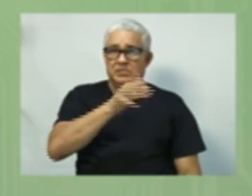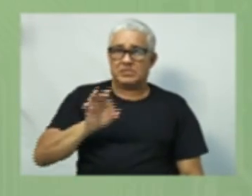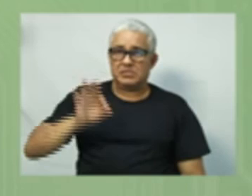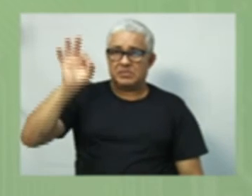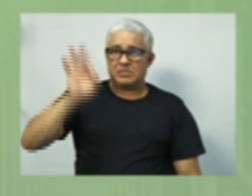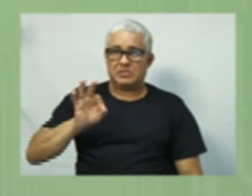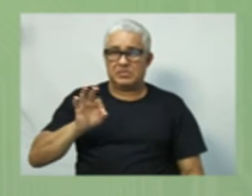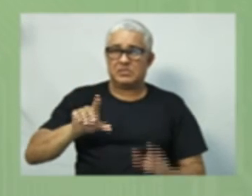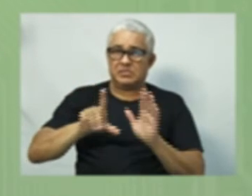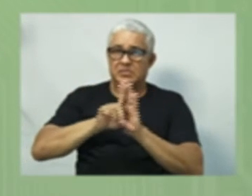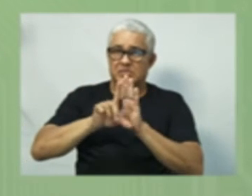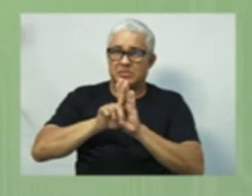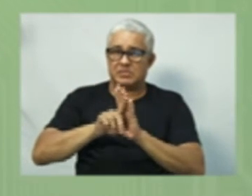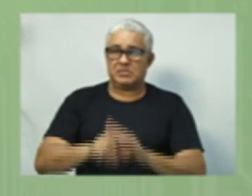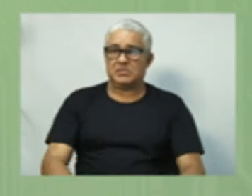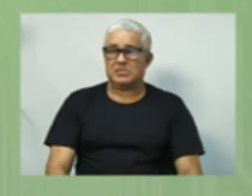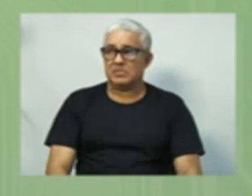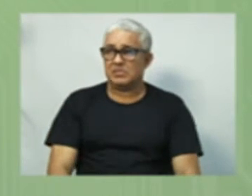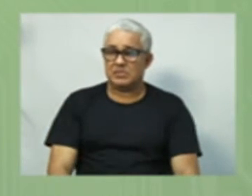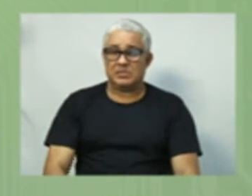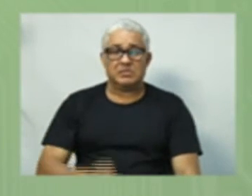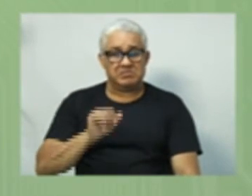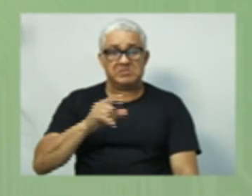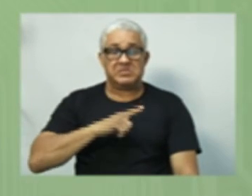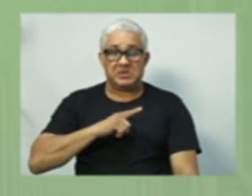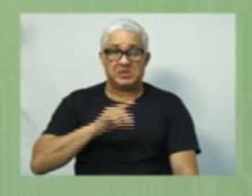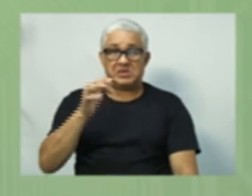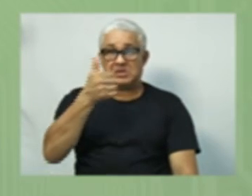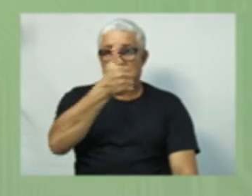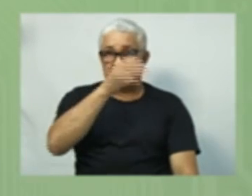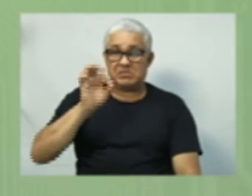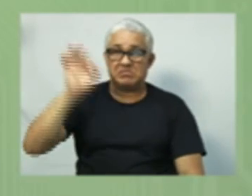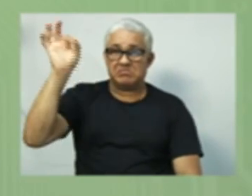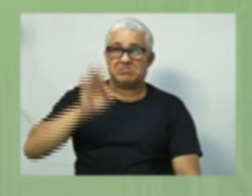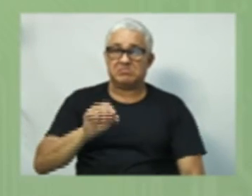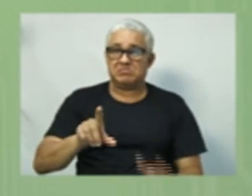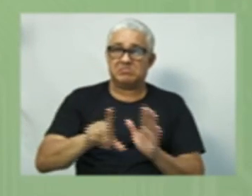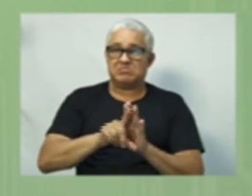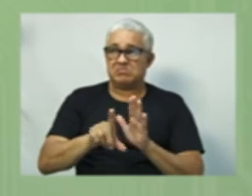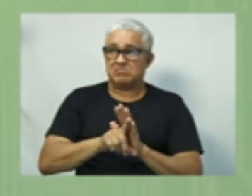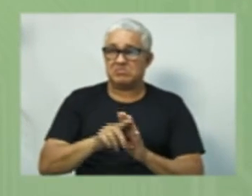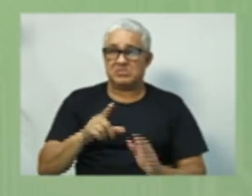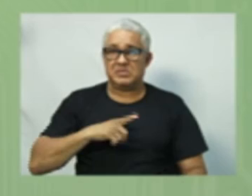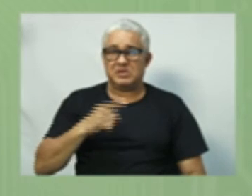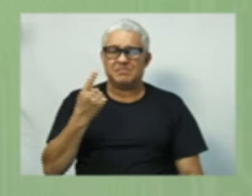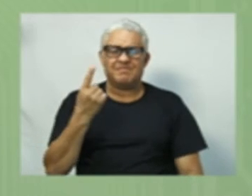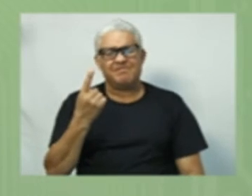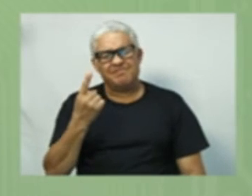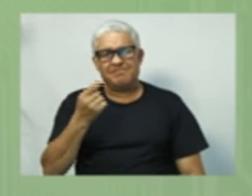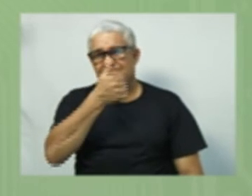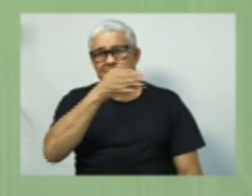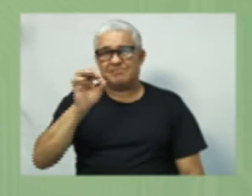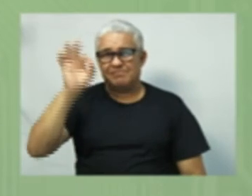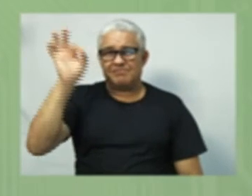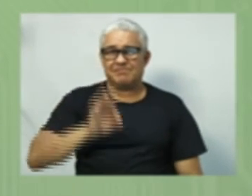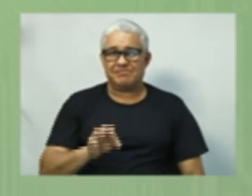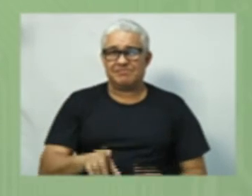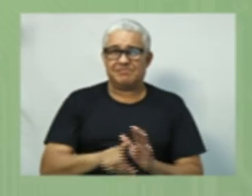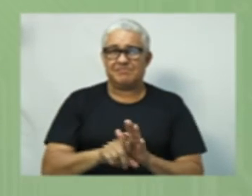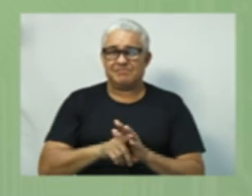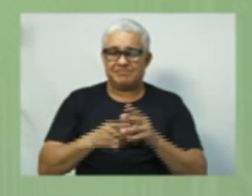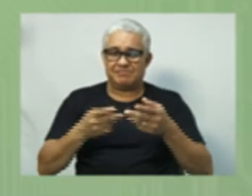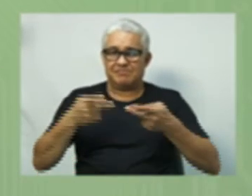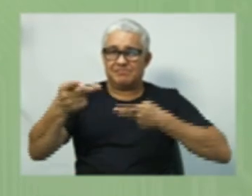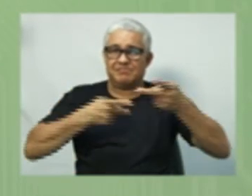legal. Se é 100% legal, tranquilo, só tem uma coisa que é 100% legal dentro do